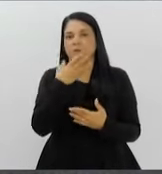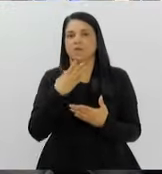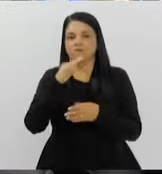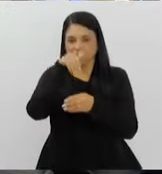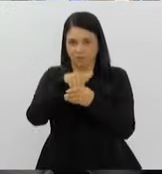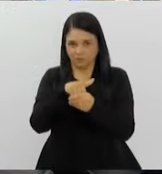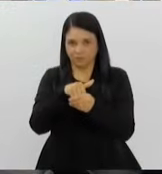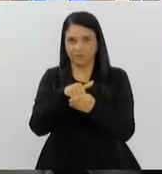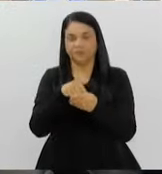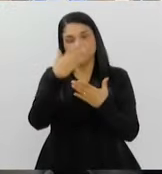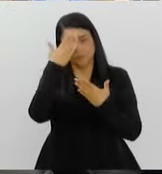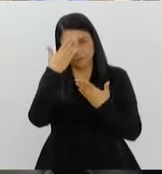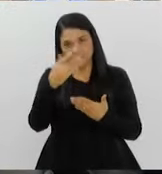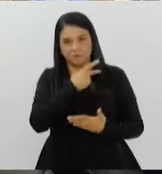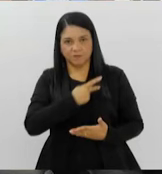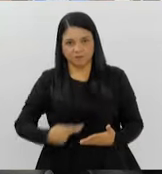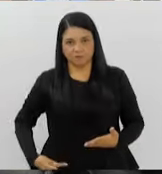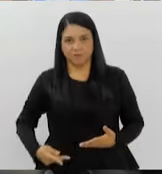presidente.